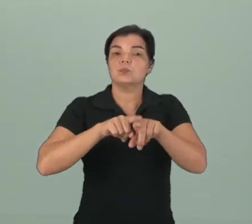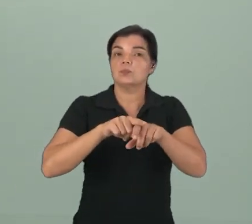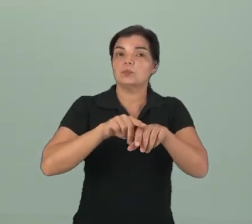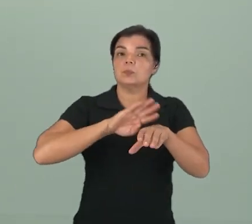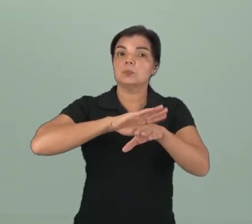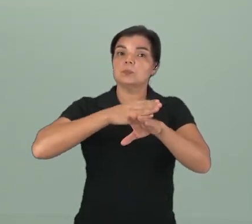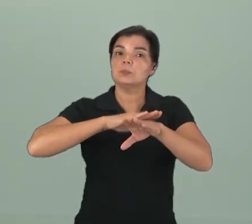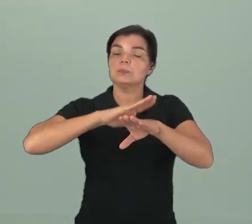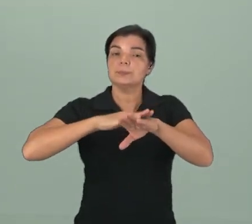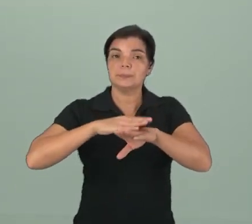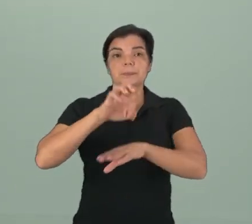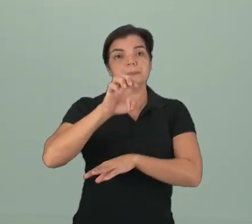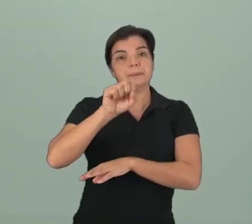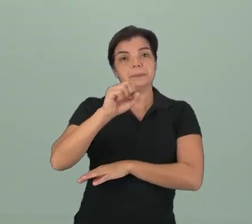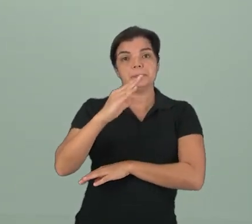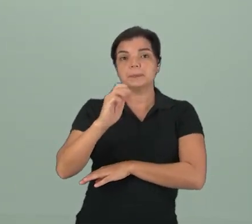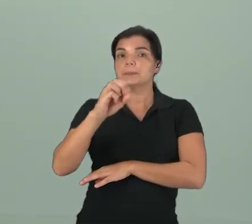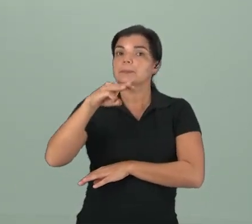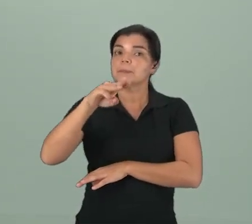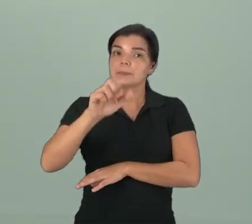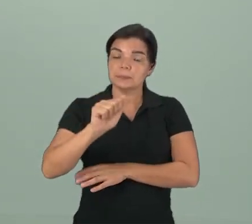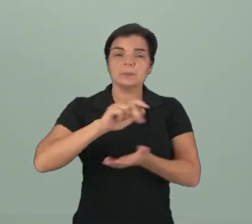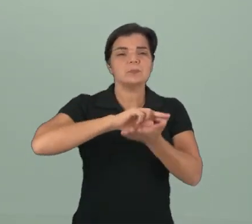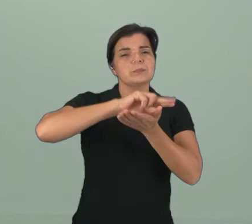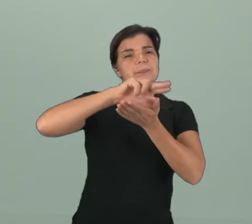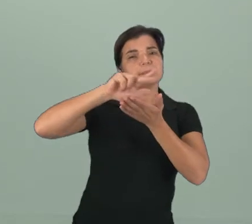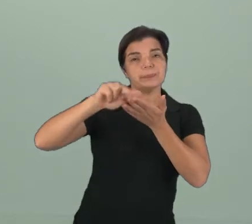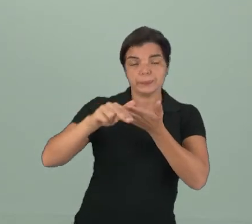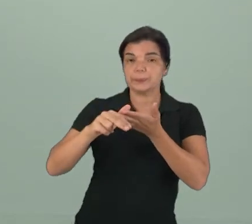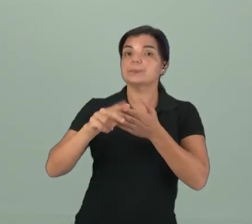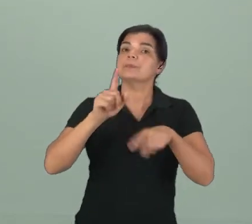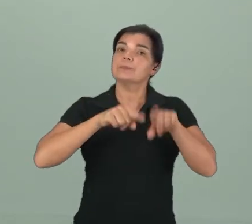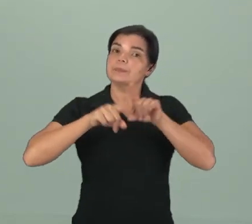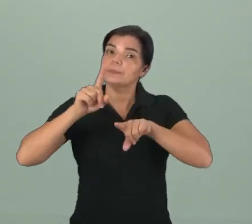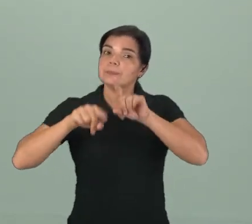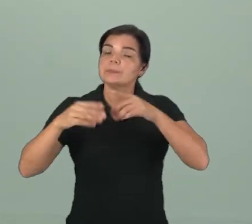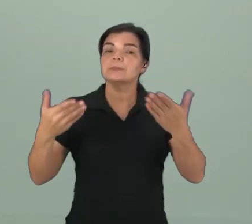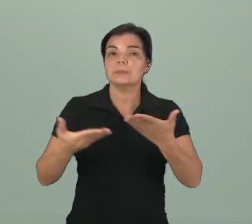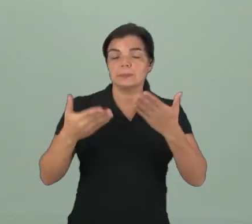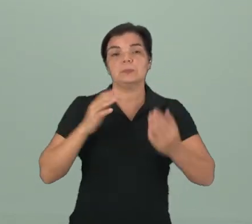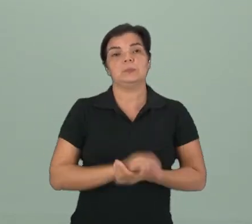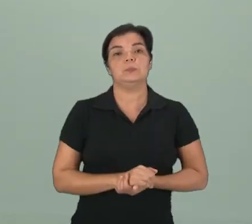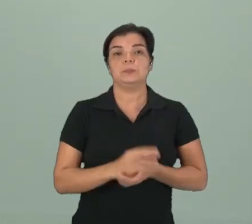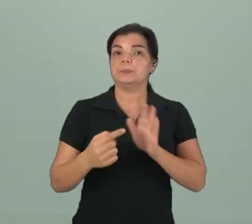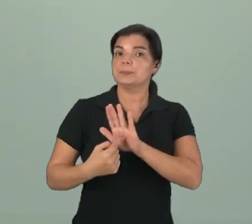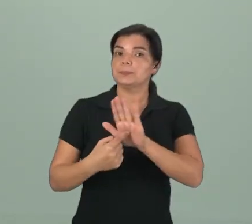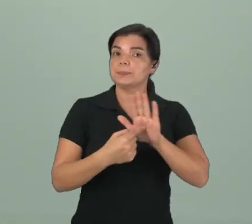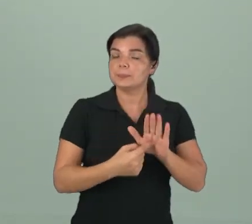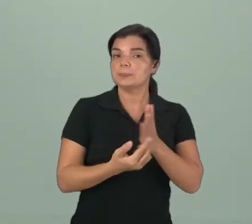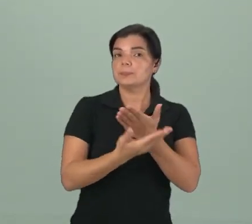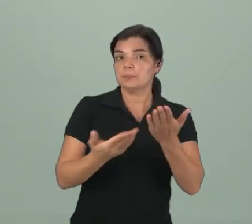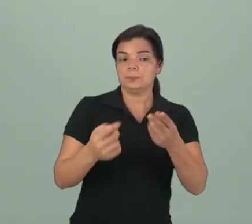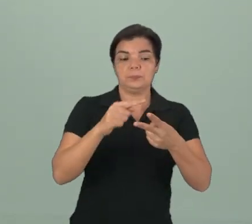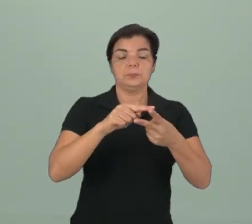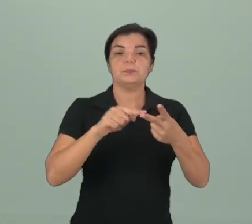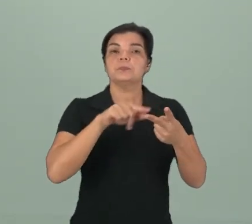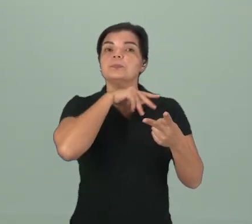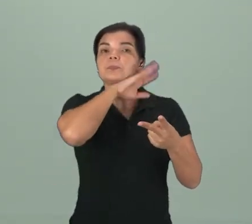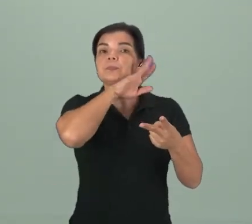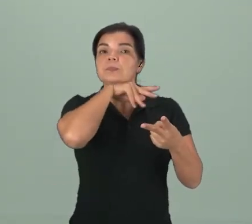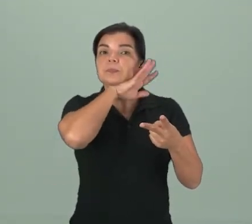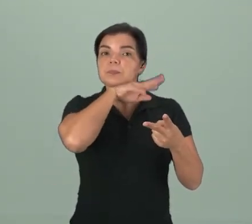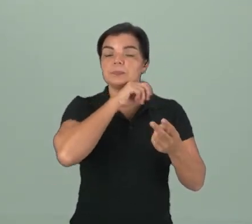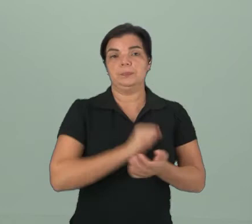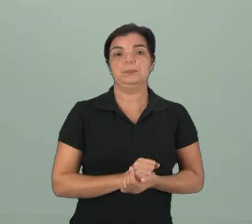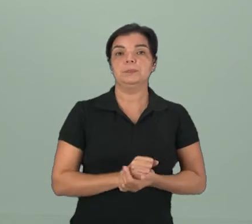não é mesmo? São infinitas diferenças e variações. Mas agora eu quero mostrar aqui para vocês 2 animais,